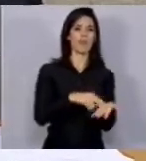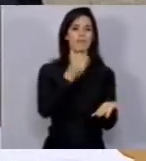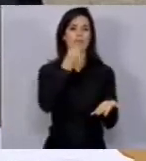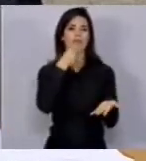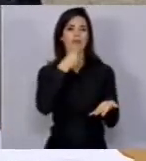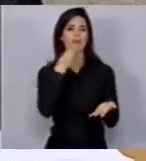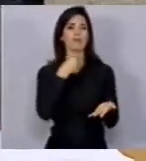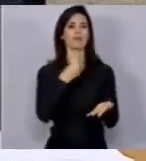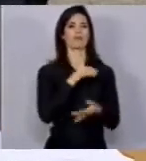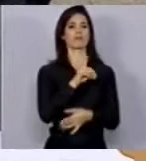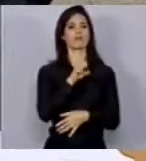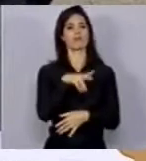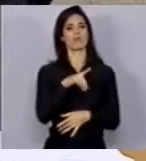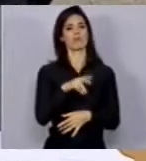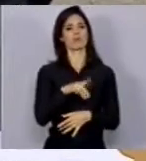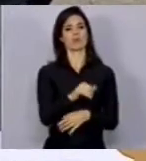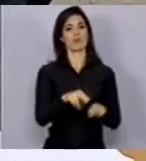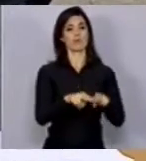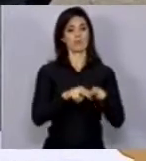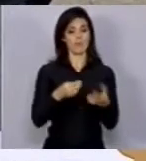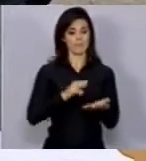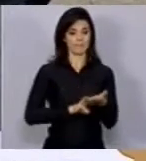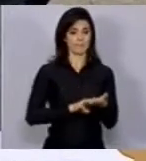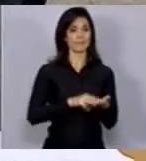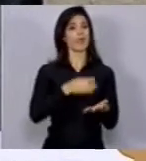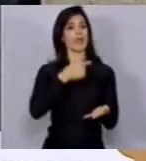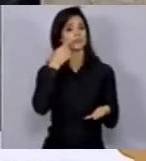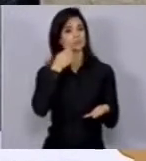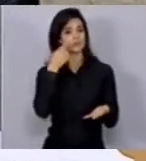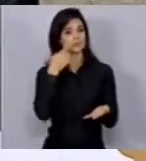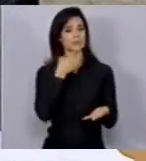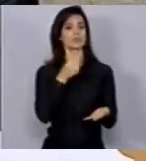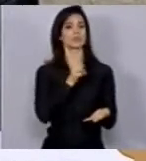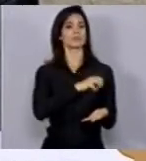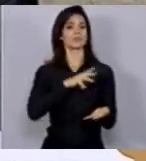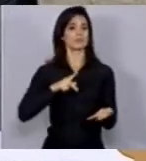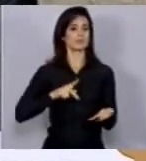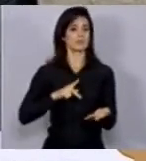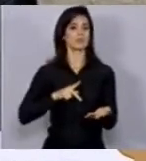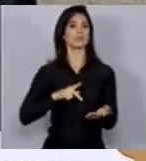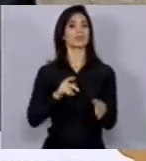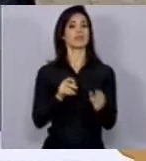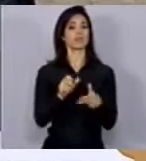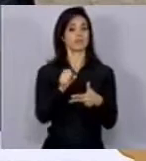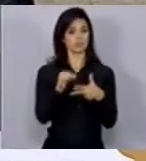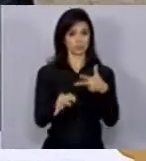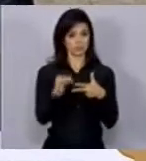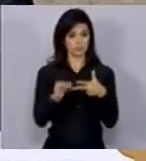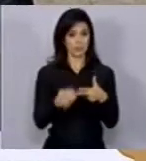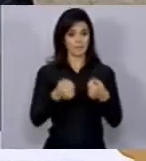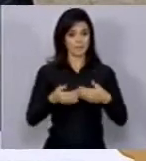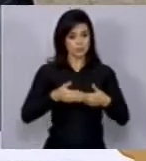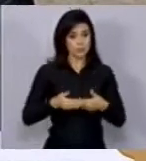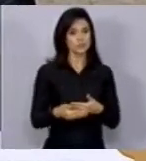Precisamos, advogados, membros do Ministério Público e membros do Poder Judiciário, avançar. Precisamos,